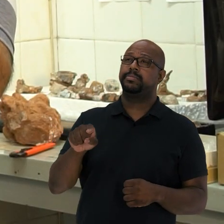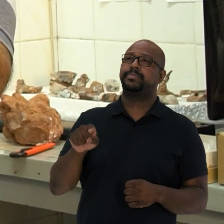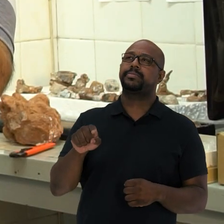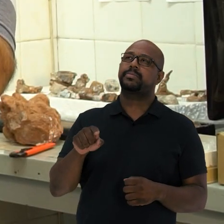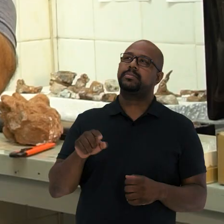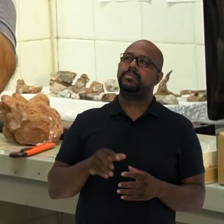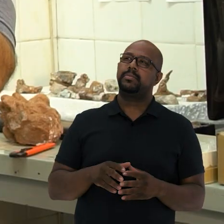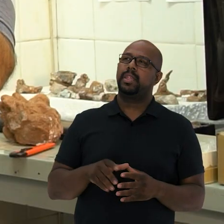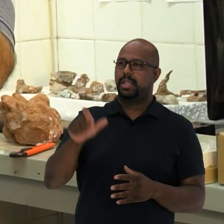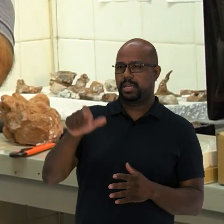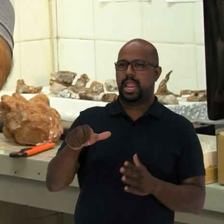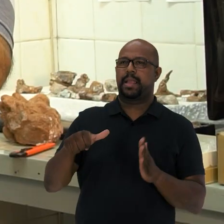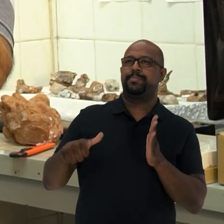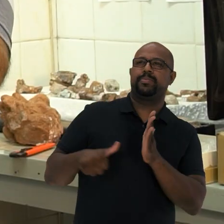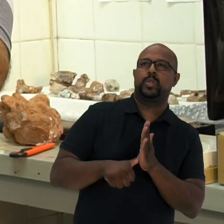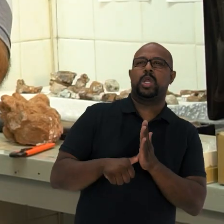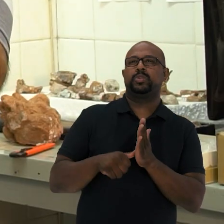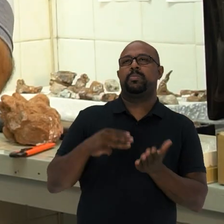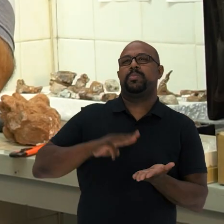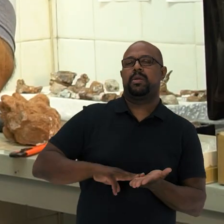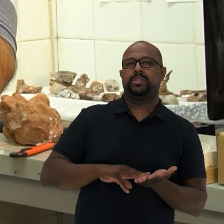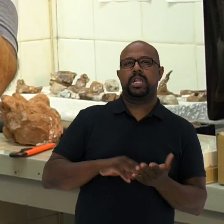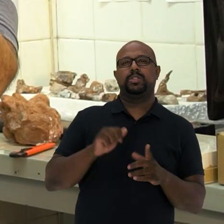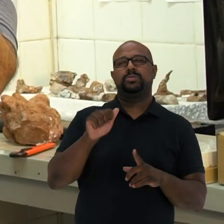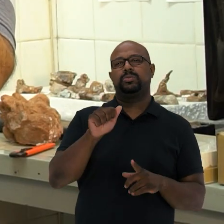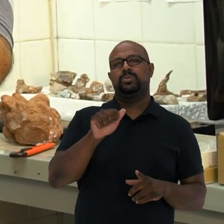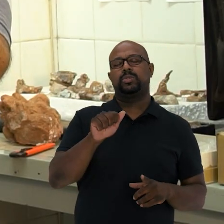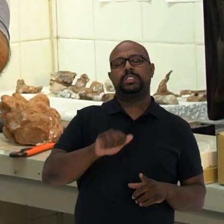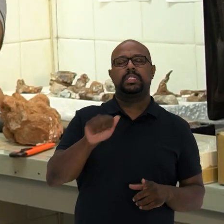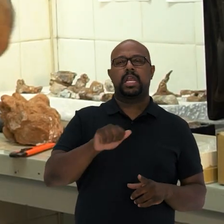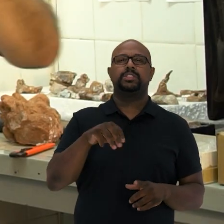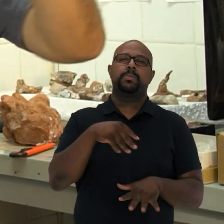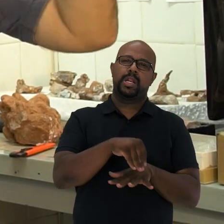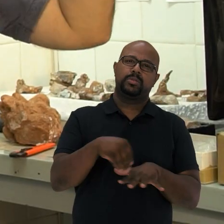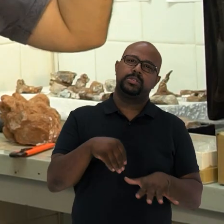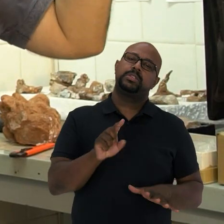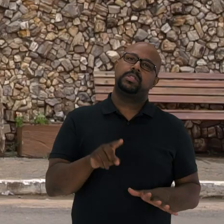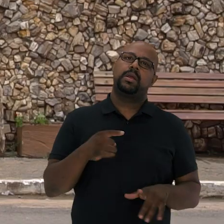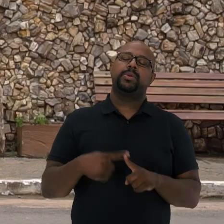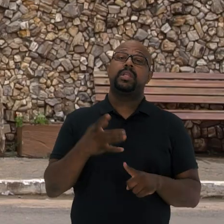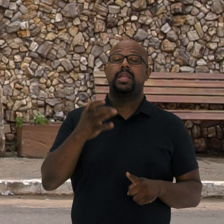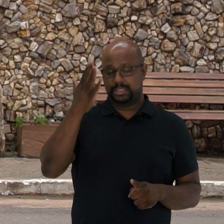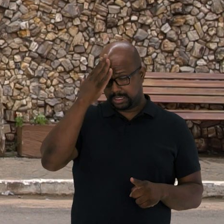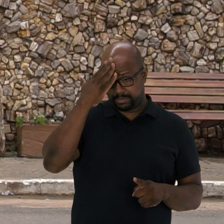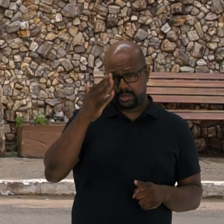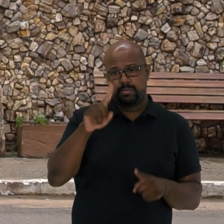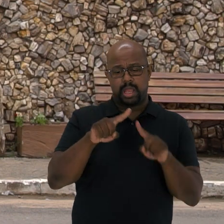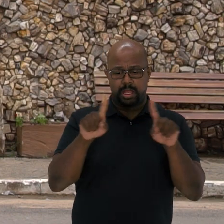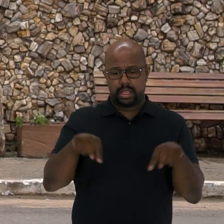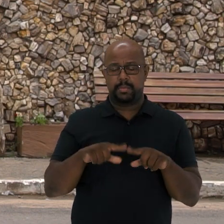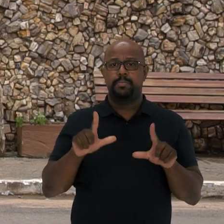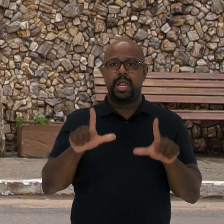exemplo, ser membro, sócio da Sociedade Brasileira de Paleontologia era a mesma coisa. O padre Daniel Cardim recebeu